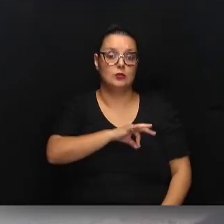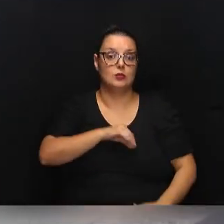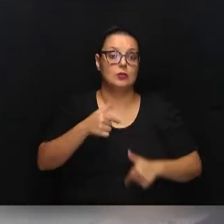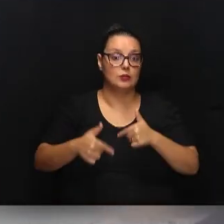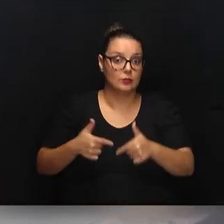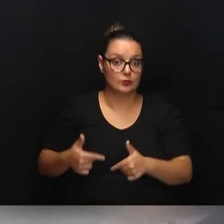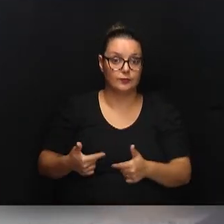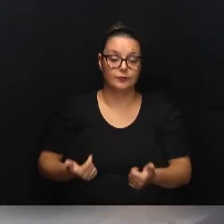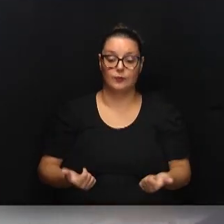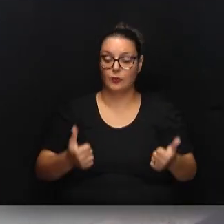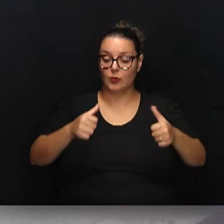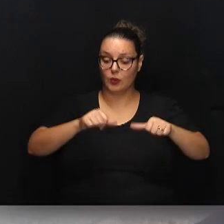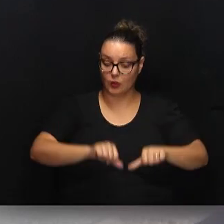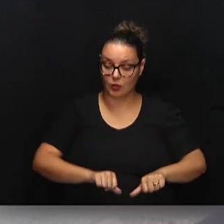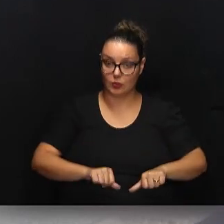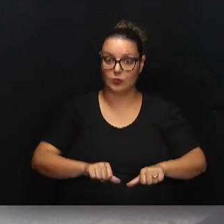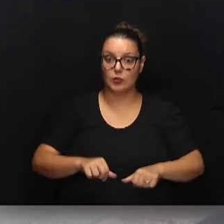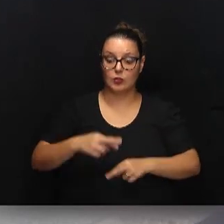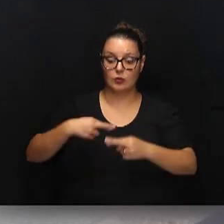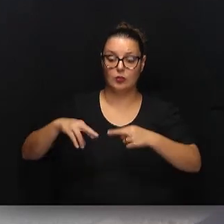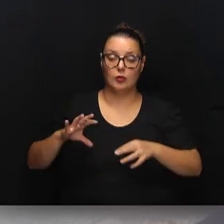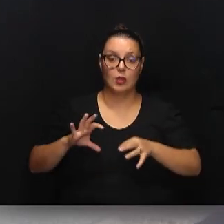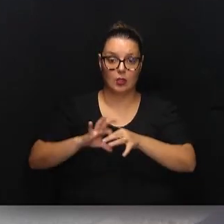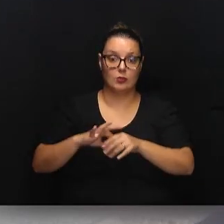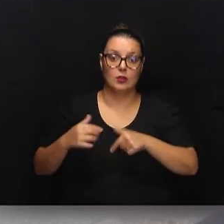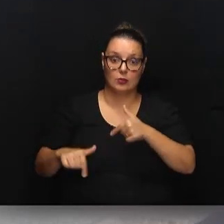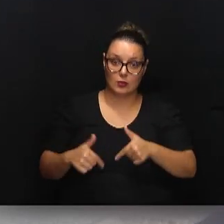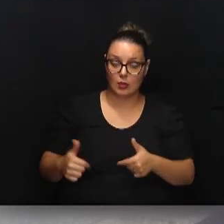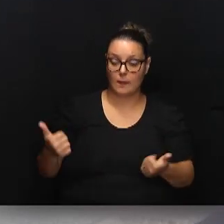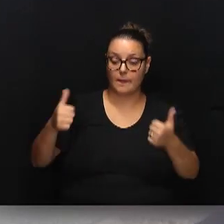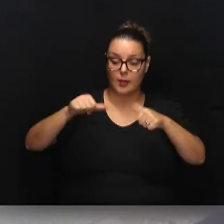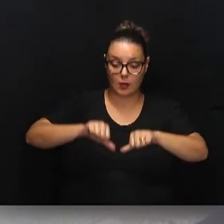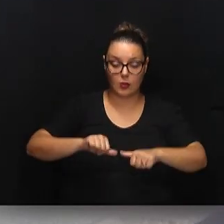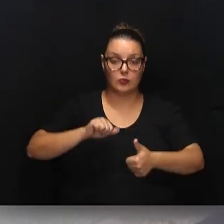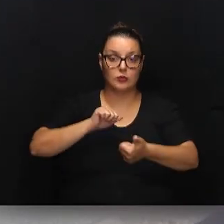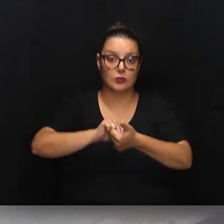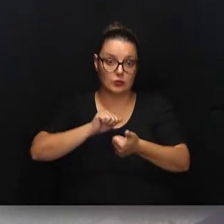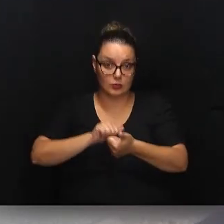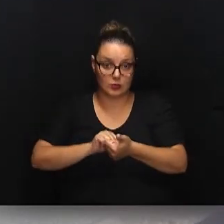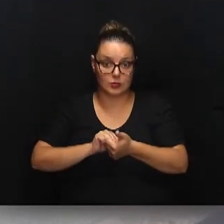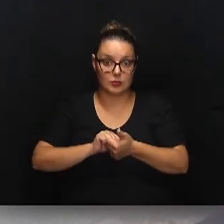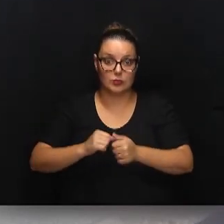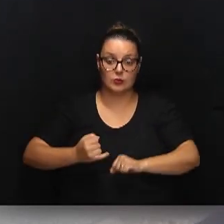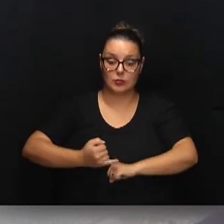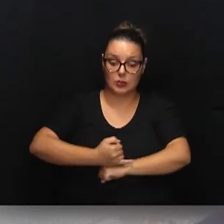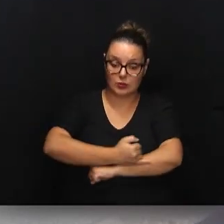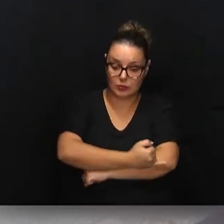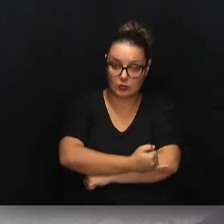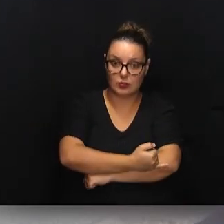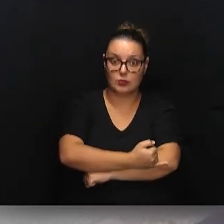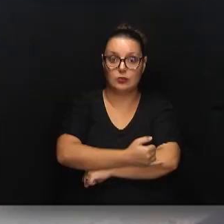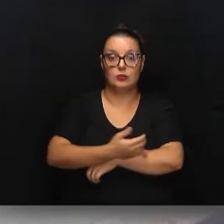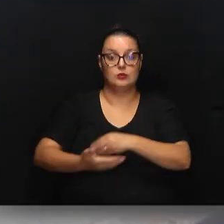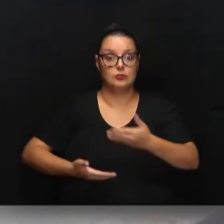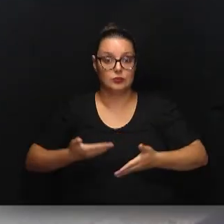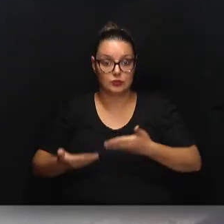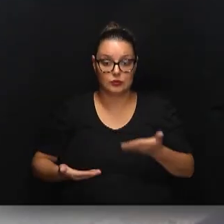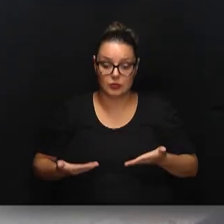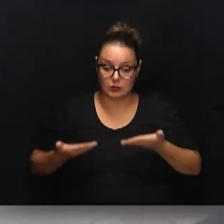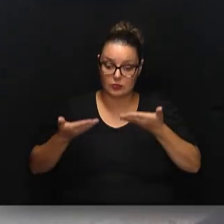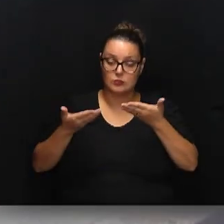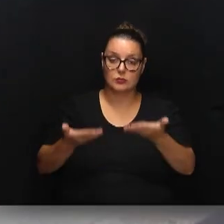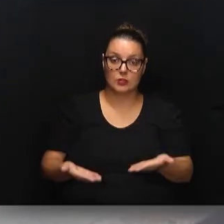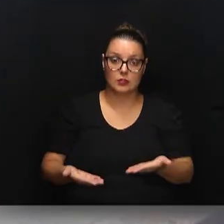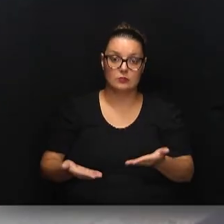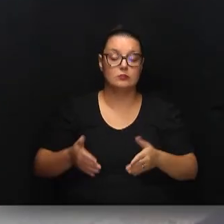elas pioram os vínculos trabalhistas, pioram a qualidade da infraestrutura, dos serviços ofertados.